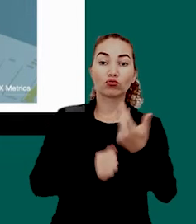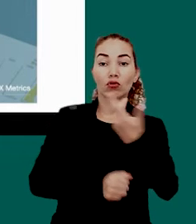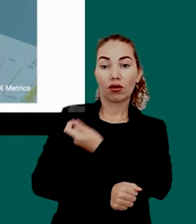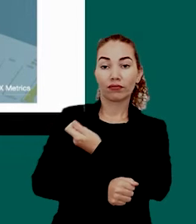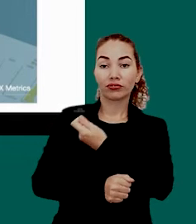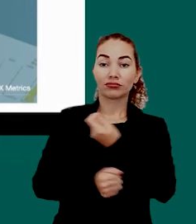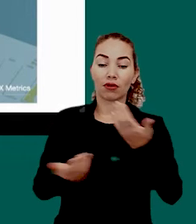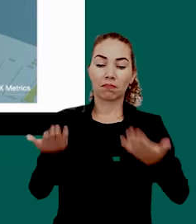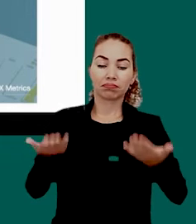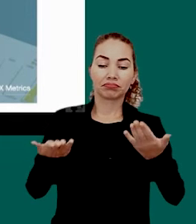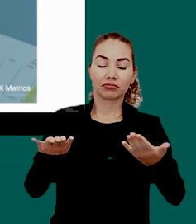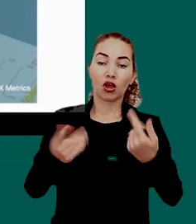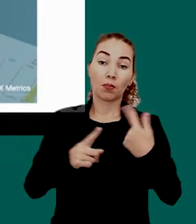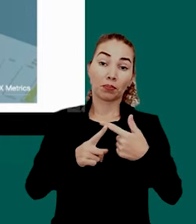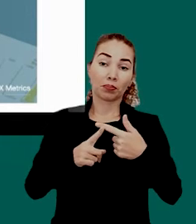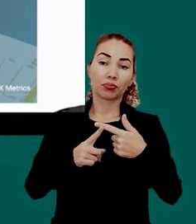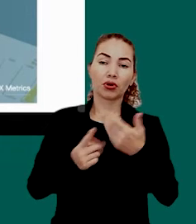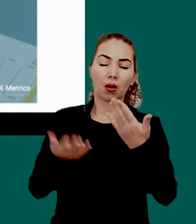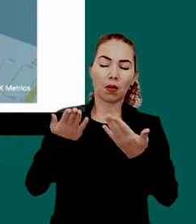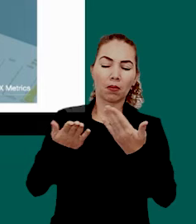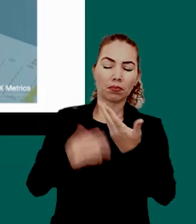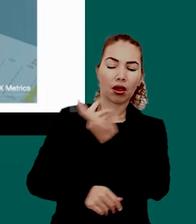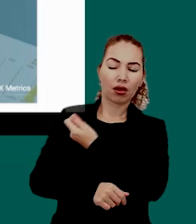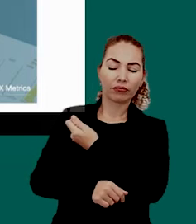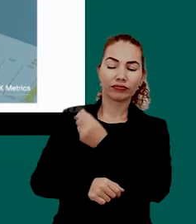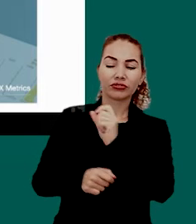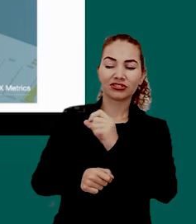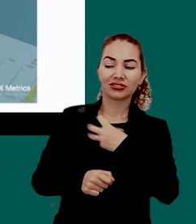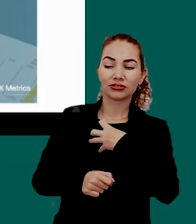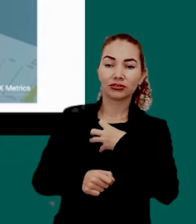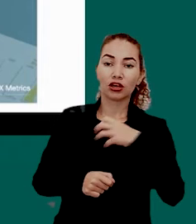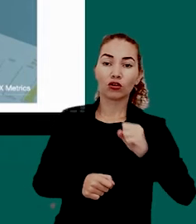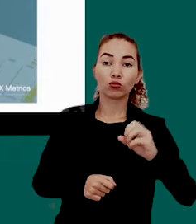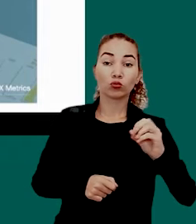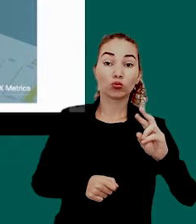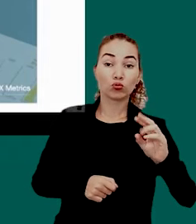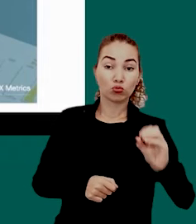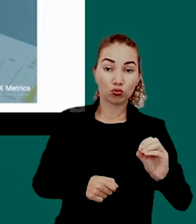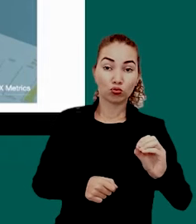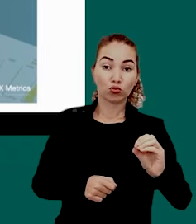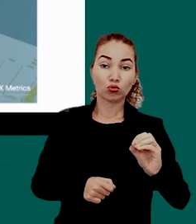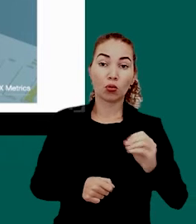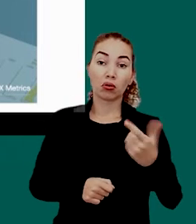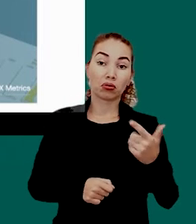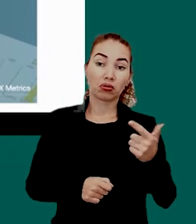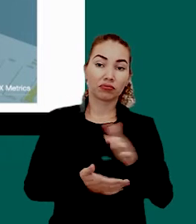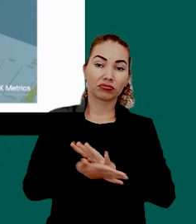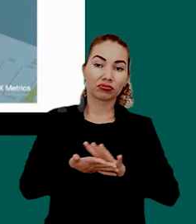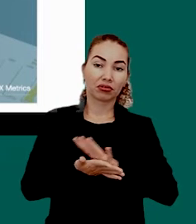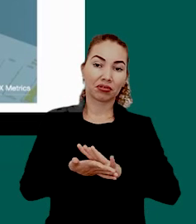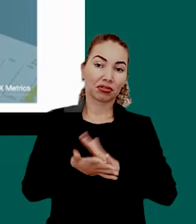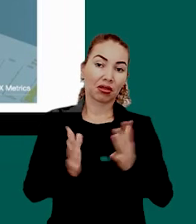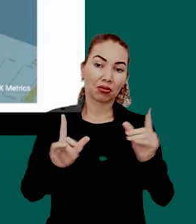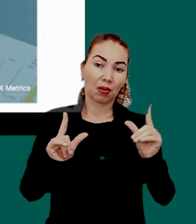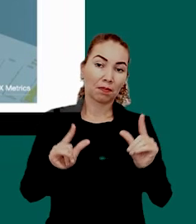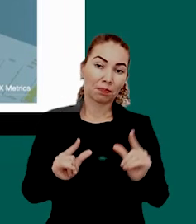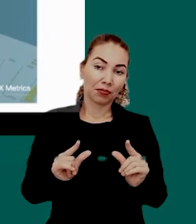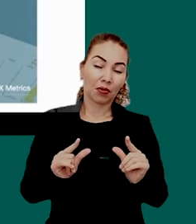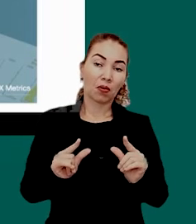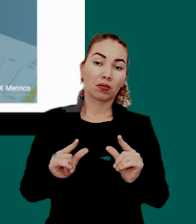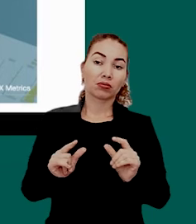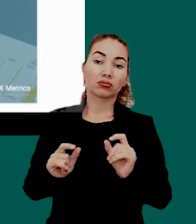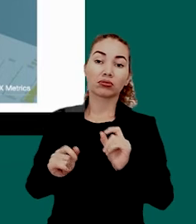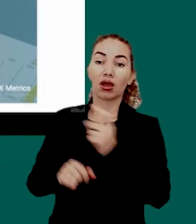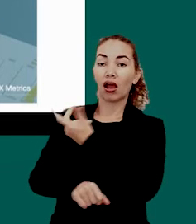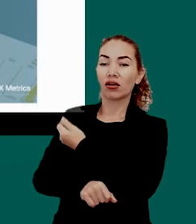Quando você compara uma aplicação de uma vacina com efeitos colaterais da aplicação de soro fisiológico, você quase não vai ter. Na verdade, você vai ter muito efeito colateral em quem